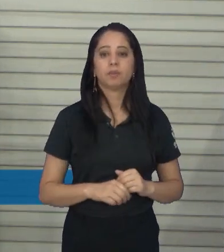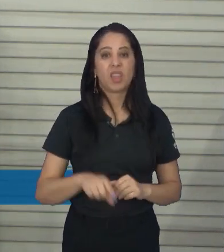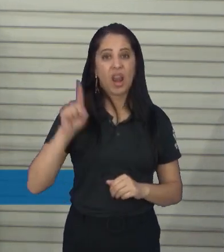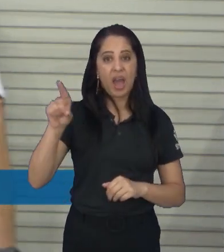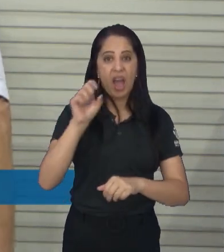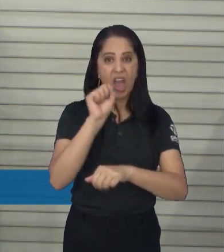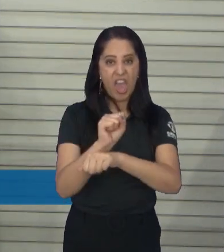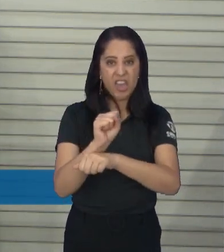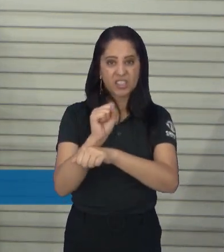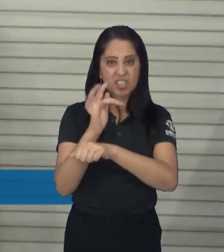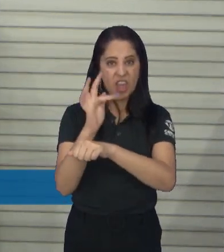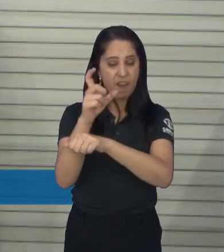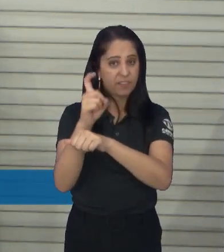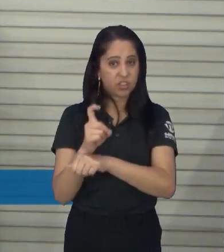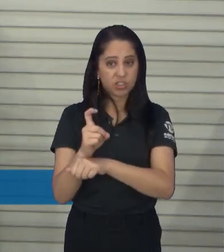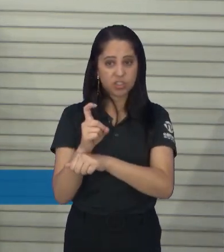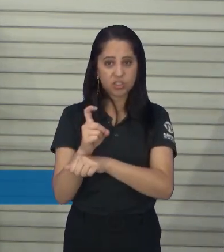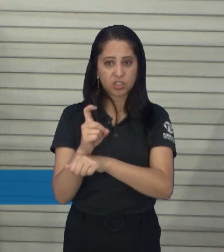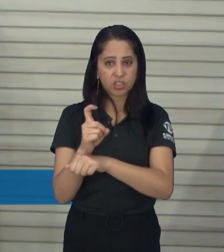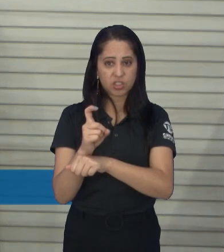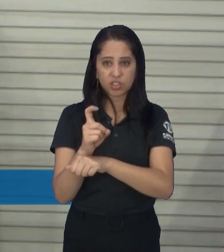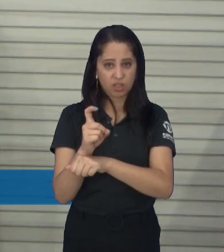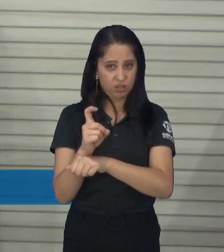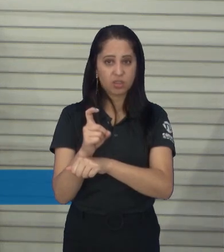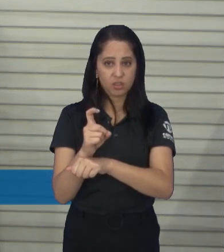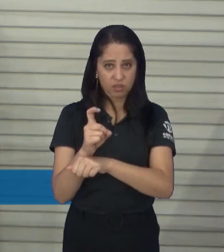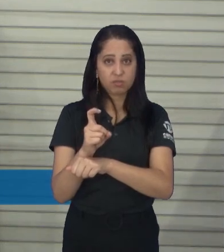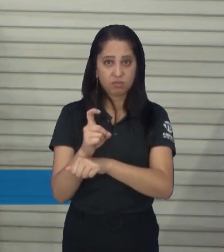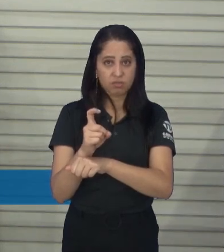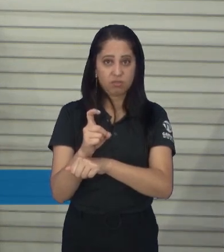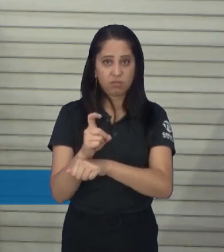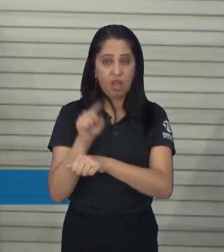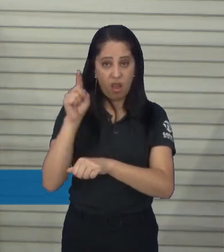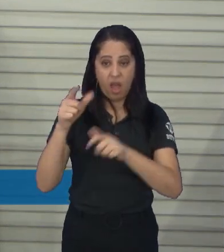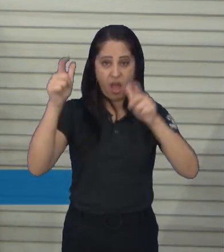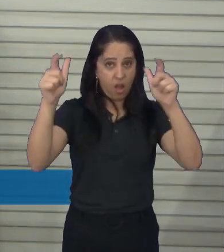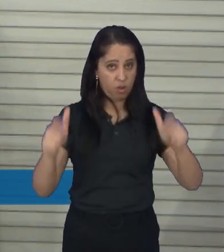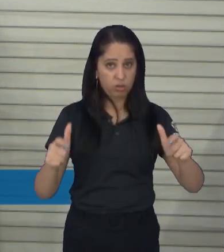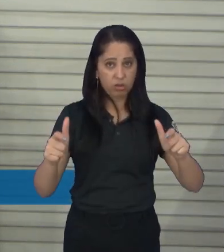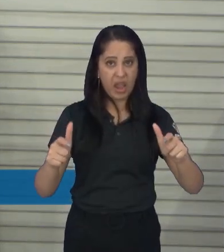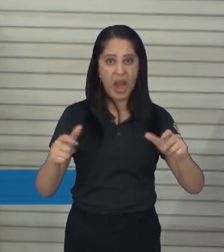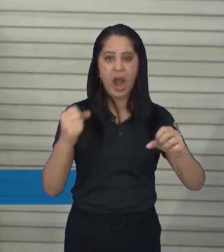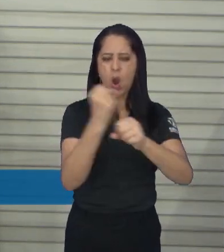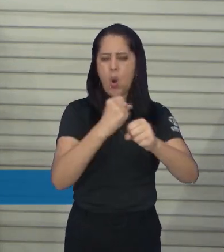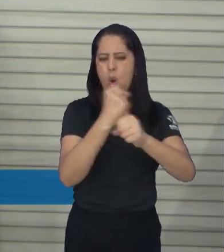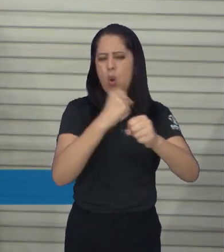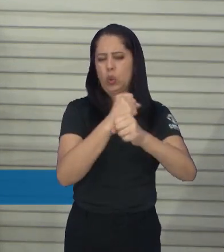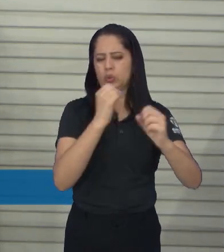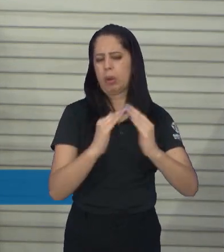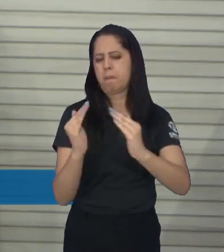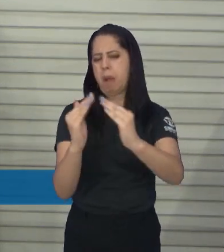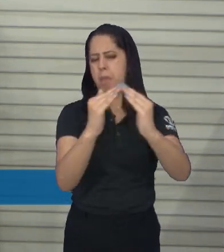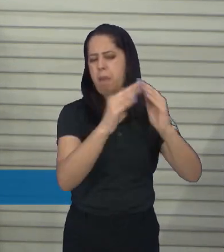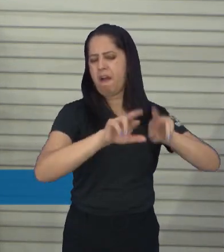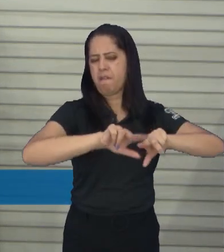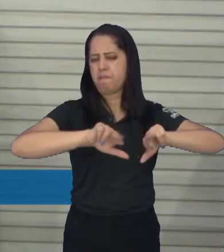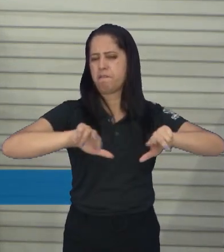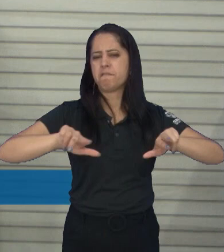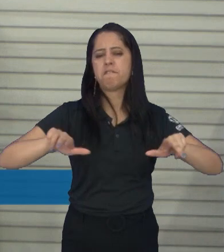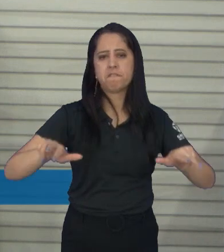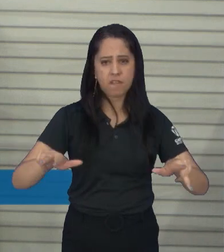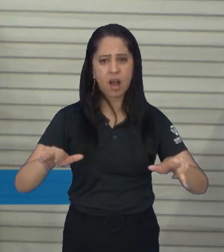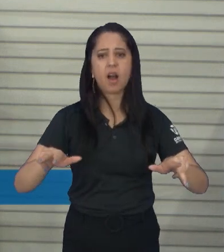expandindo construções que apa também São Francisco tá expandindo construções né tá saindo lá